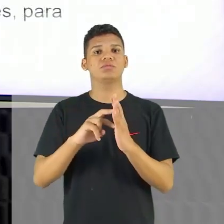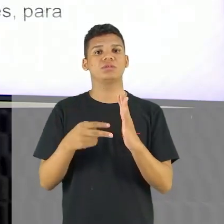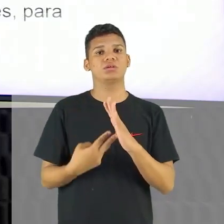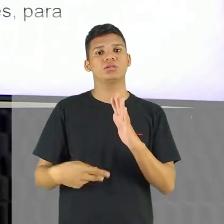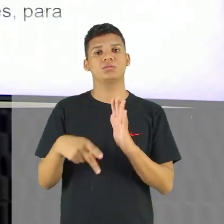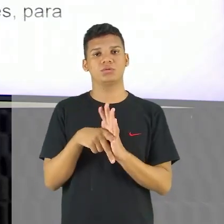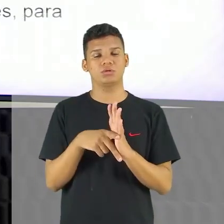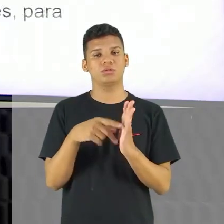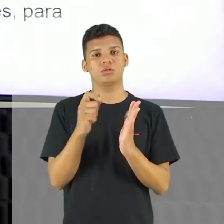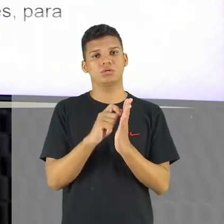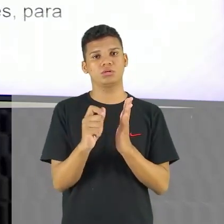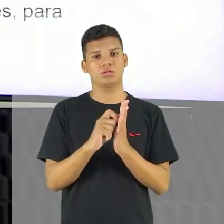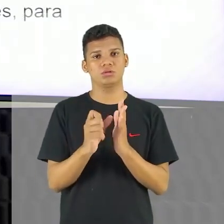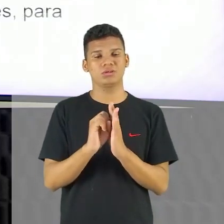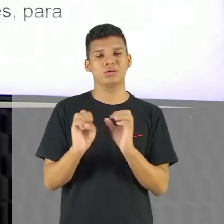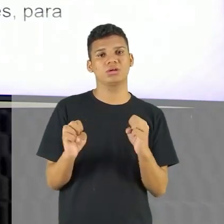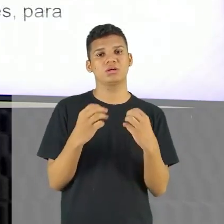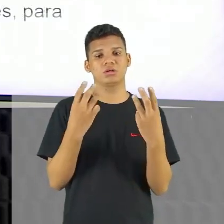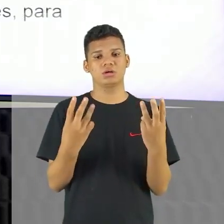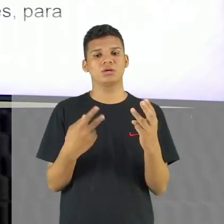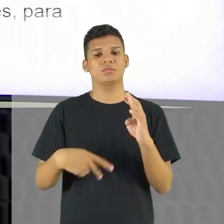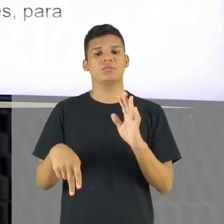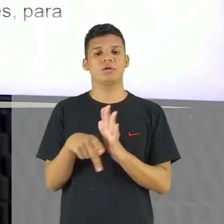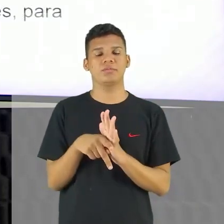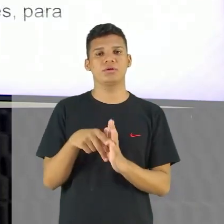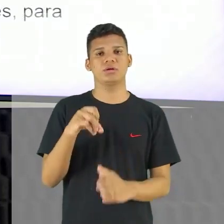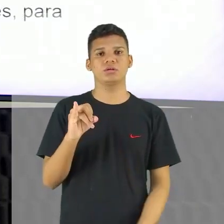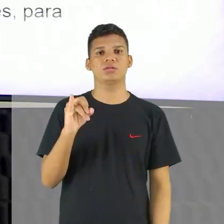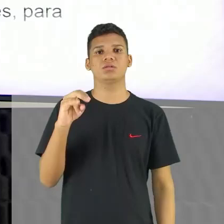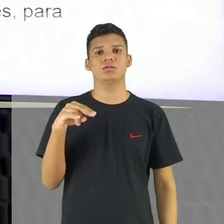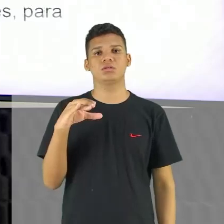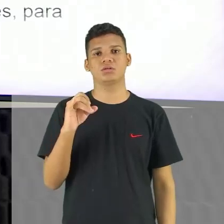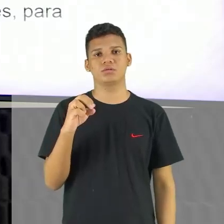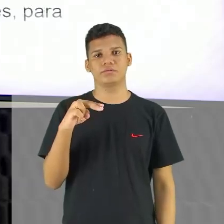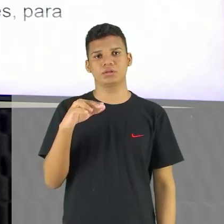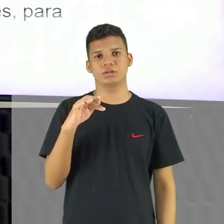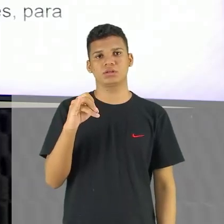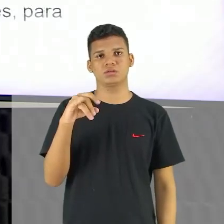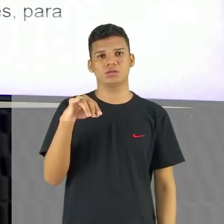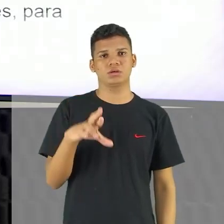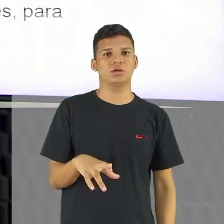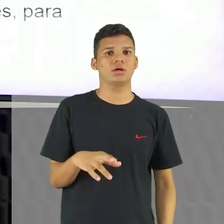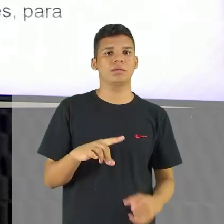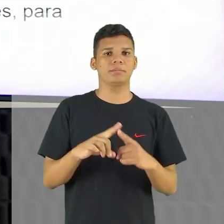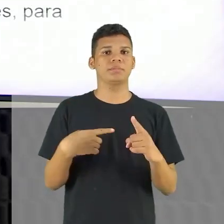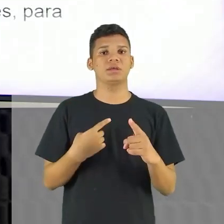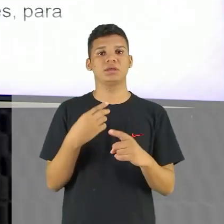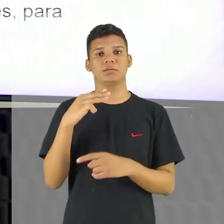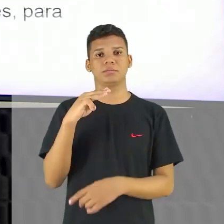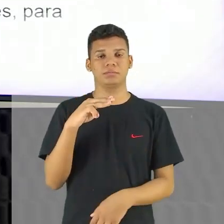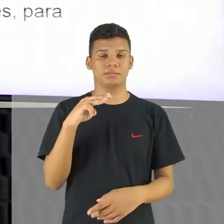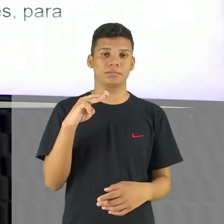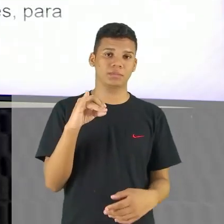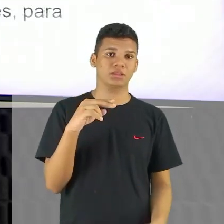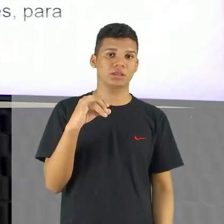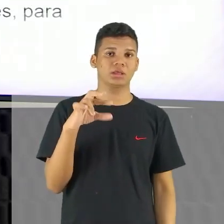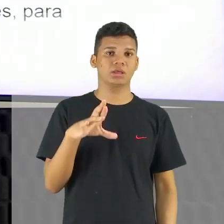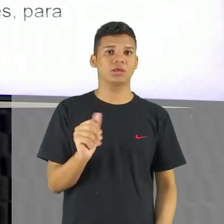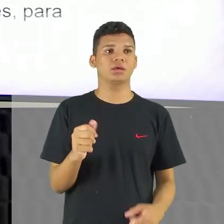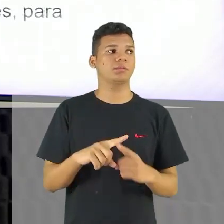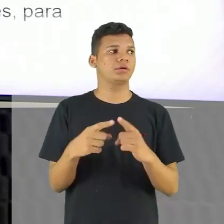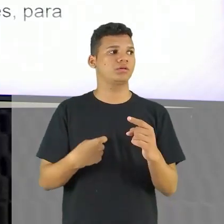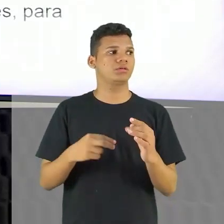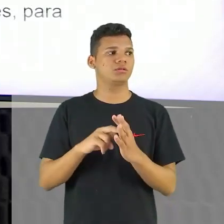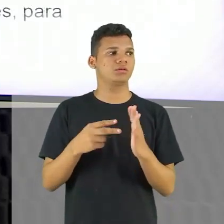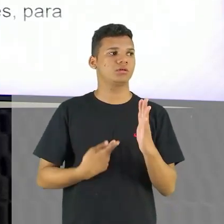esse evento da Inconfidência Mineira, que aconteceu lá em Minas Gerais, é uma forma poética, né, de olhar